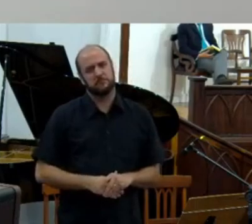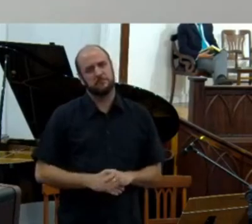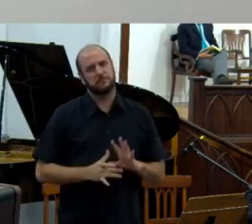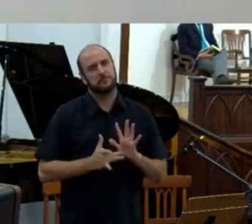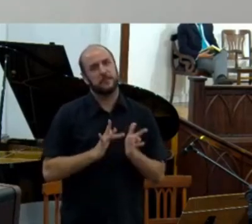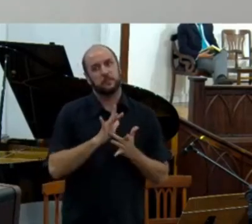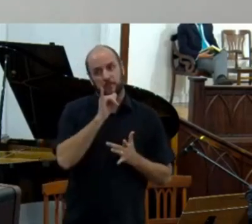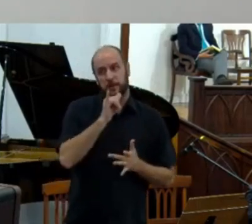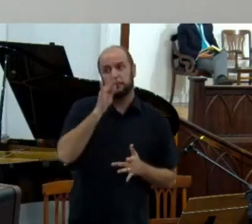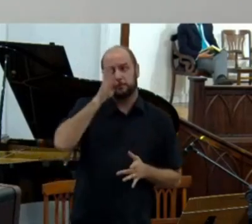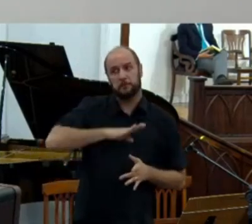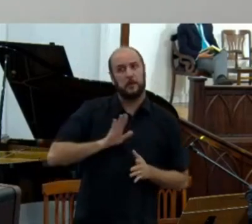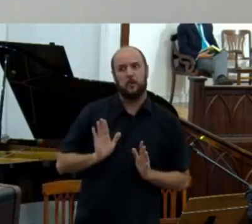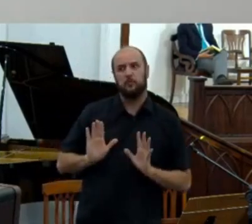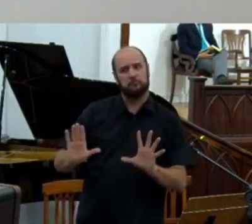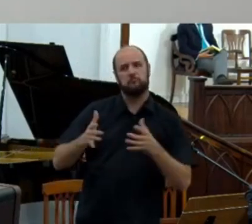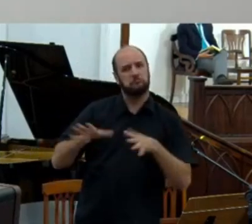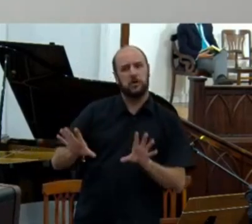que era mal.